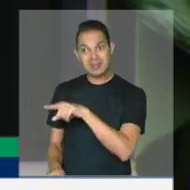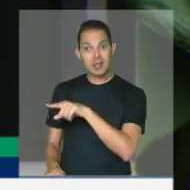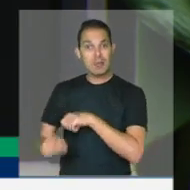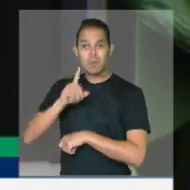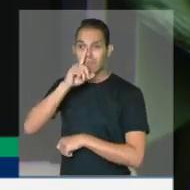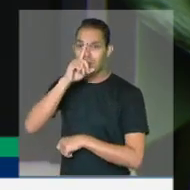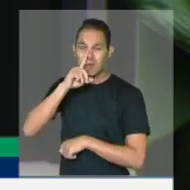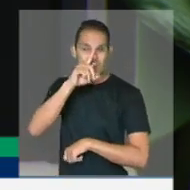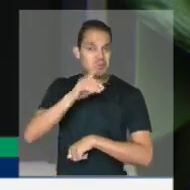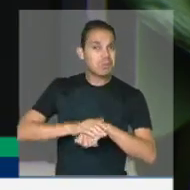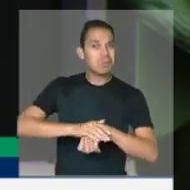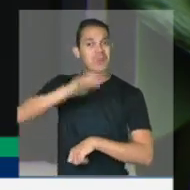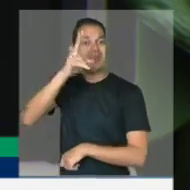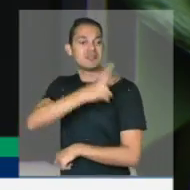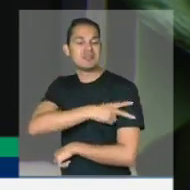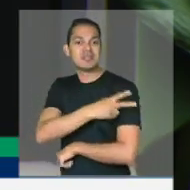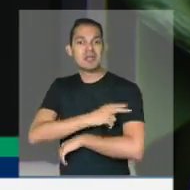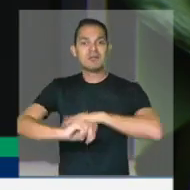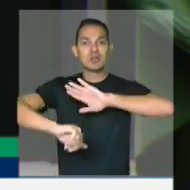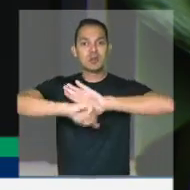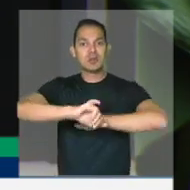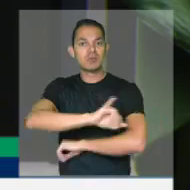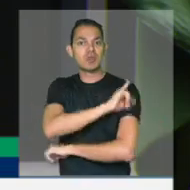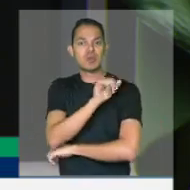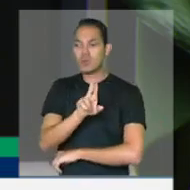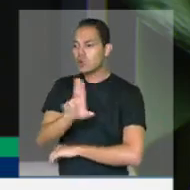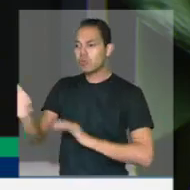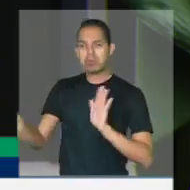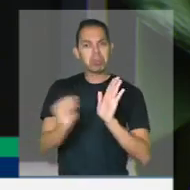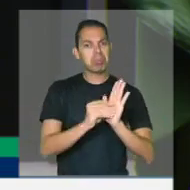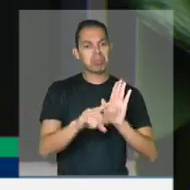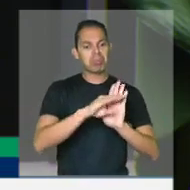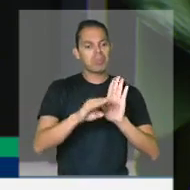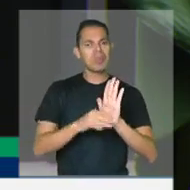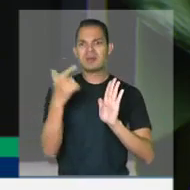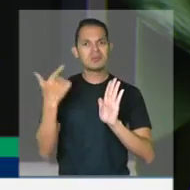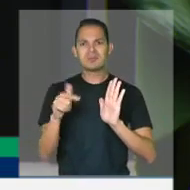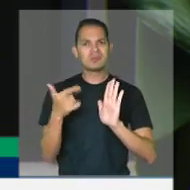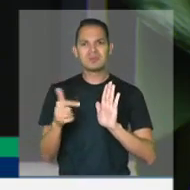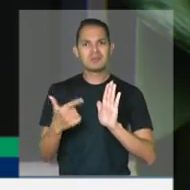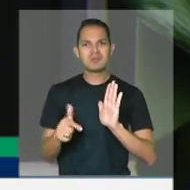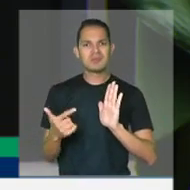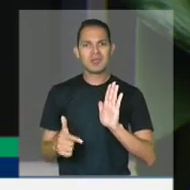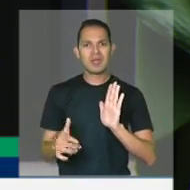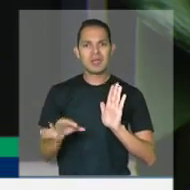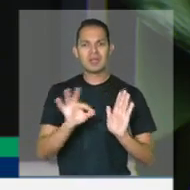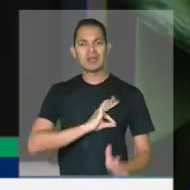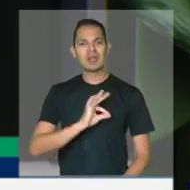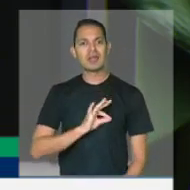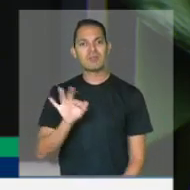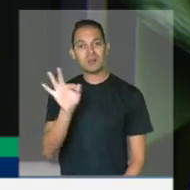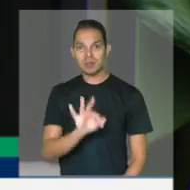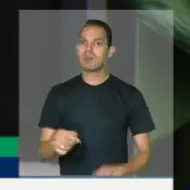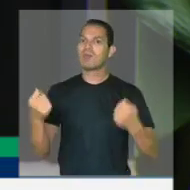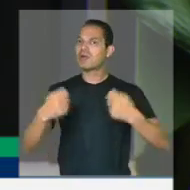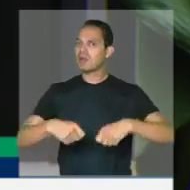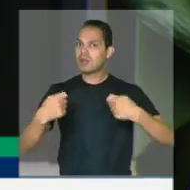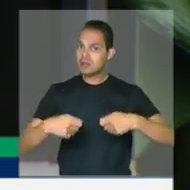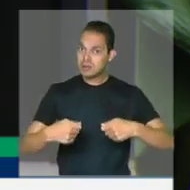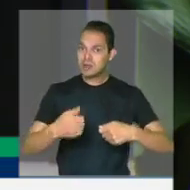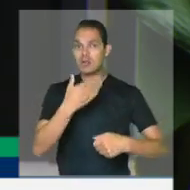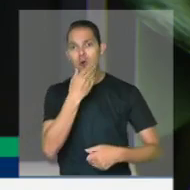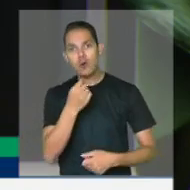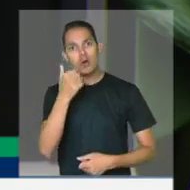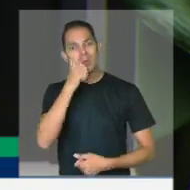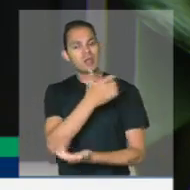dos mais perigosos, que chefiava o Escritório do Crime, que o nome não consta na lista de prioridades da Polícia Federal. É preciso saber,